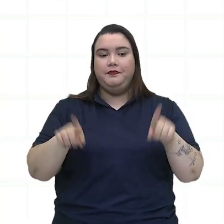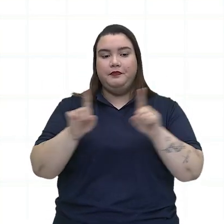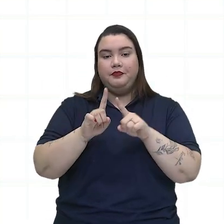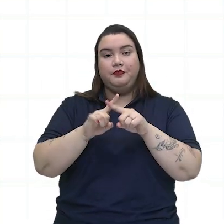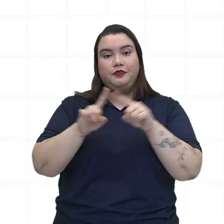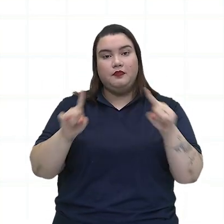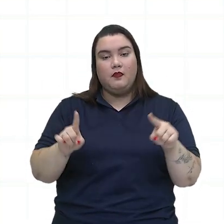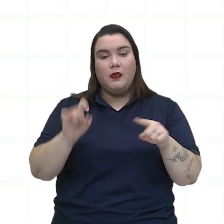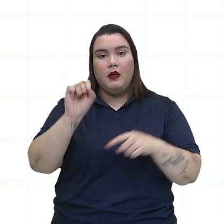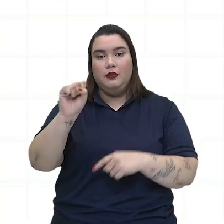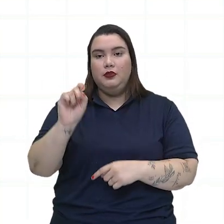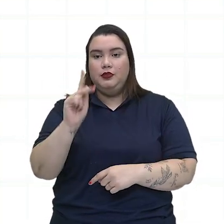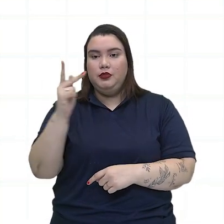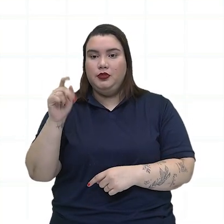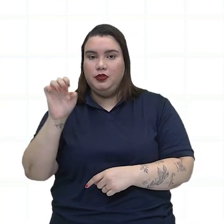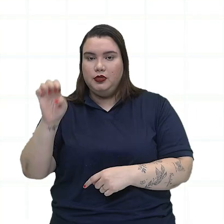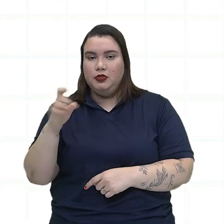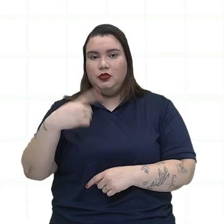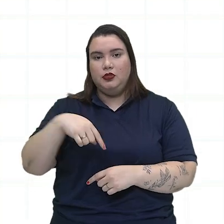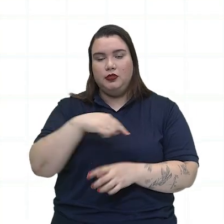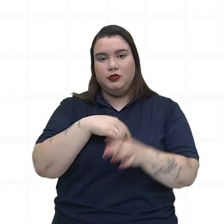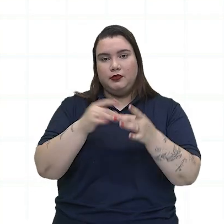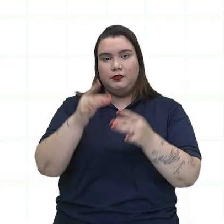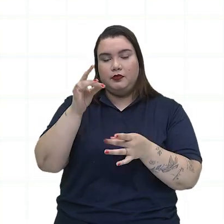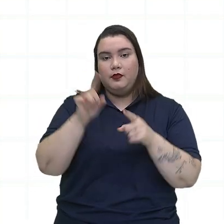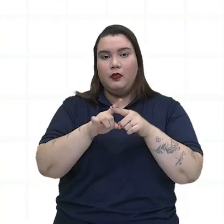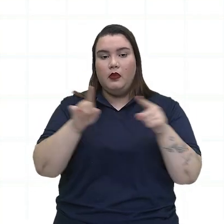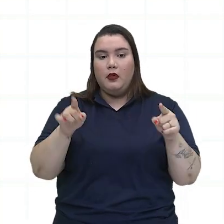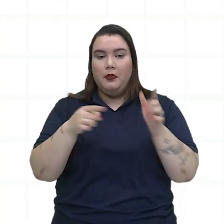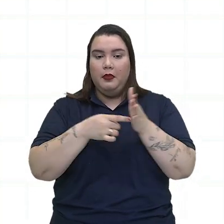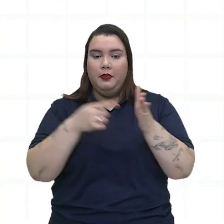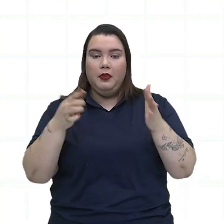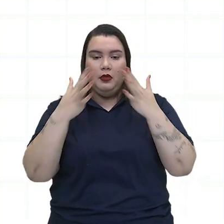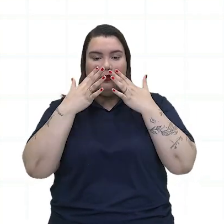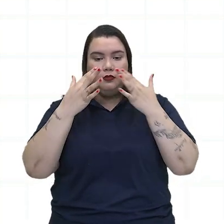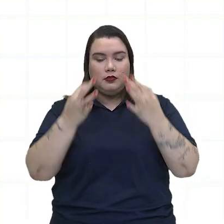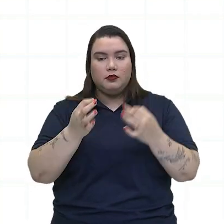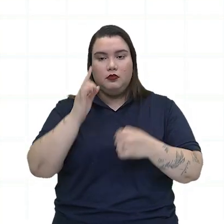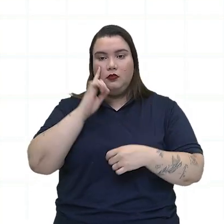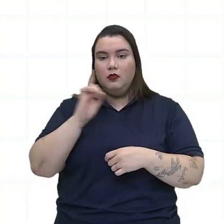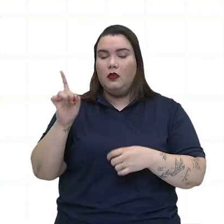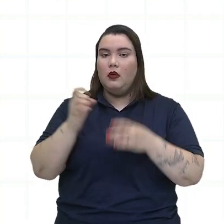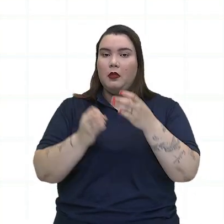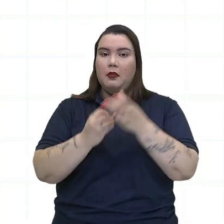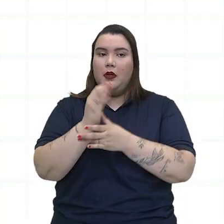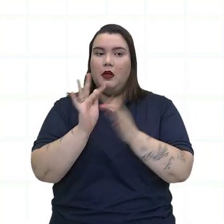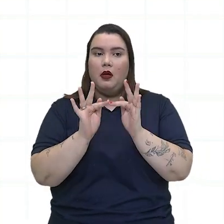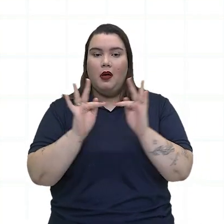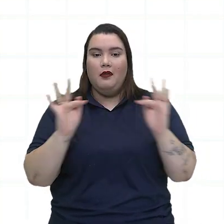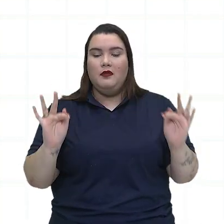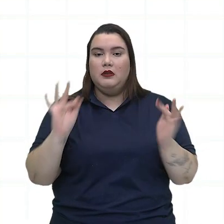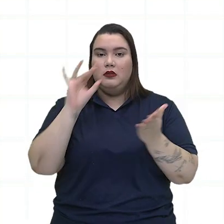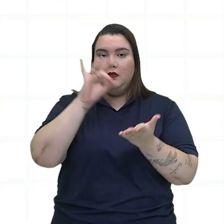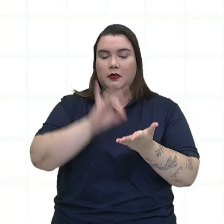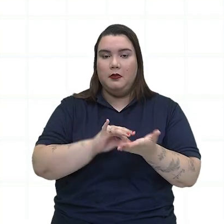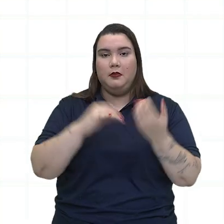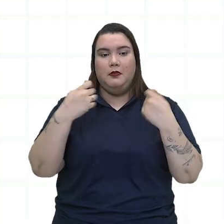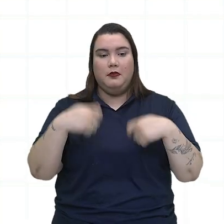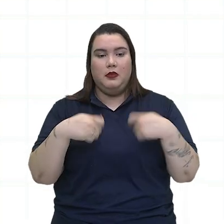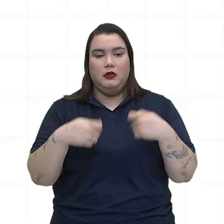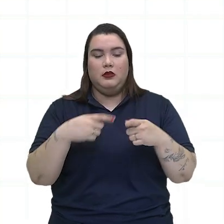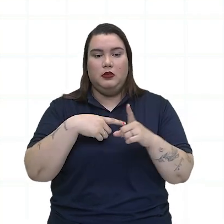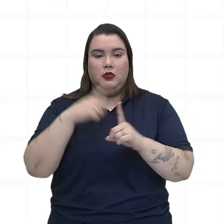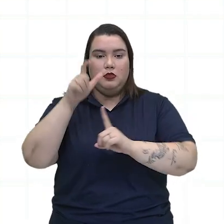pessoa e é isso que nós vamos falar agora. Mas primeiro observem aí que para formar frases afirmativas eu preciso